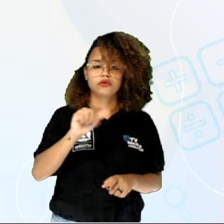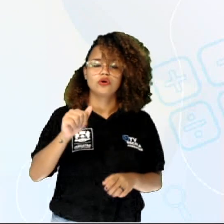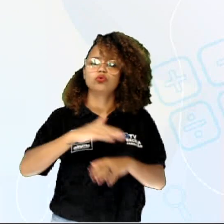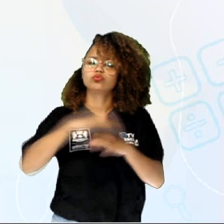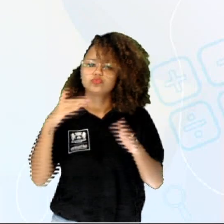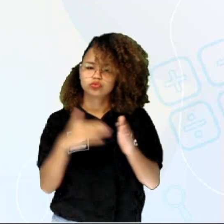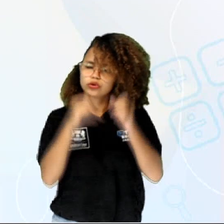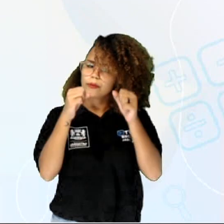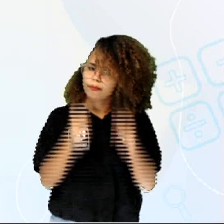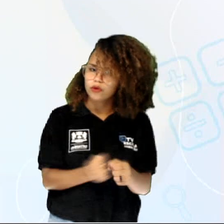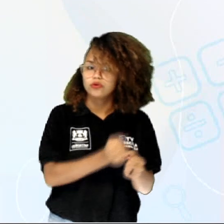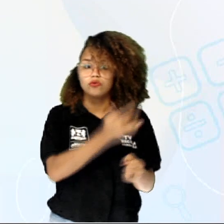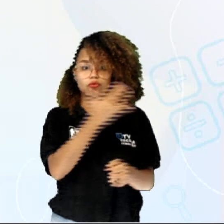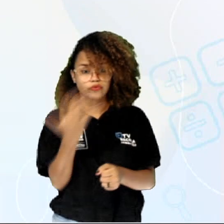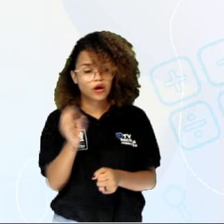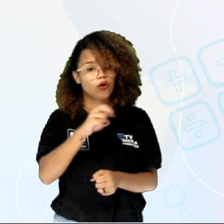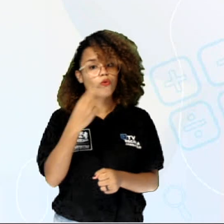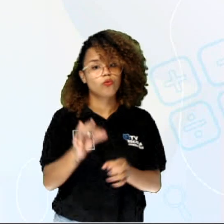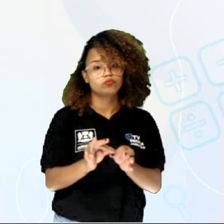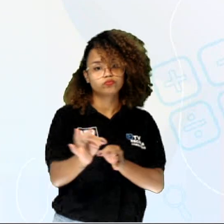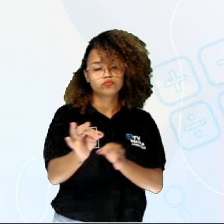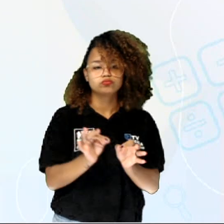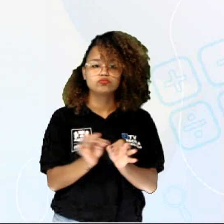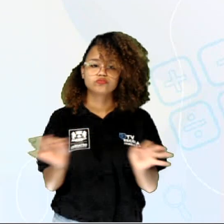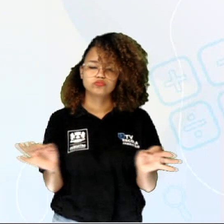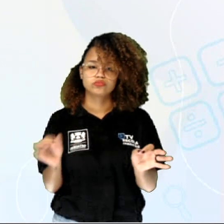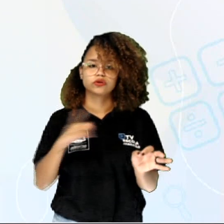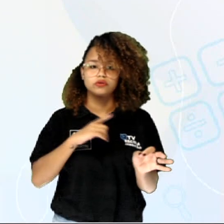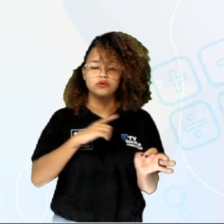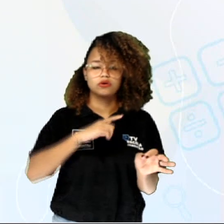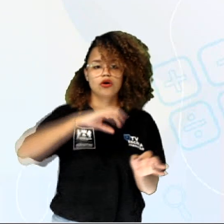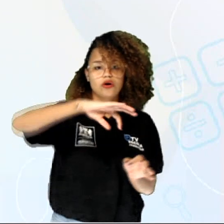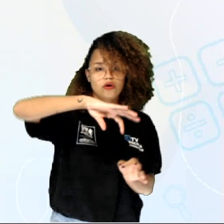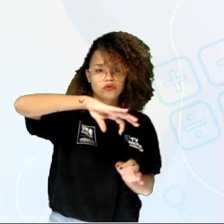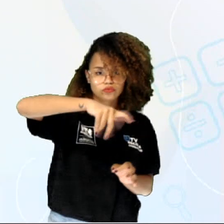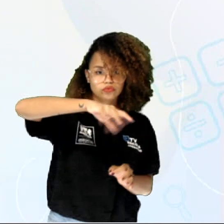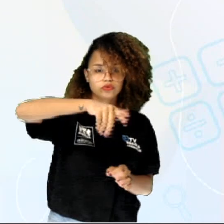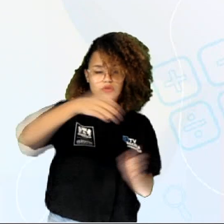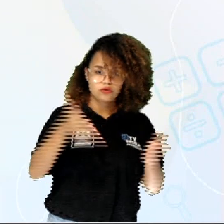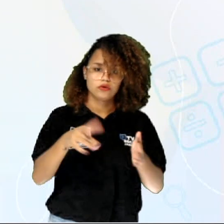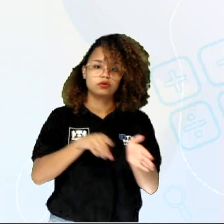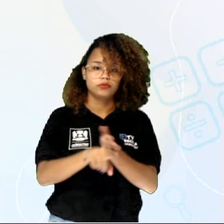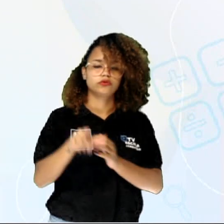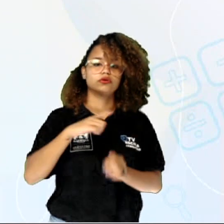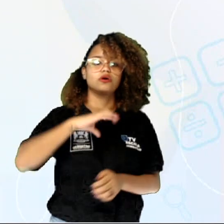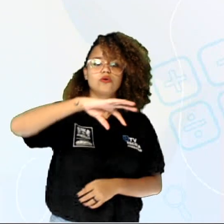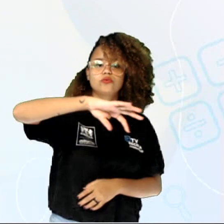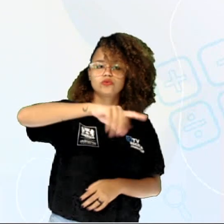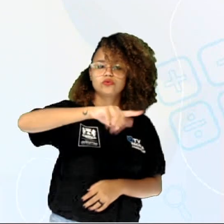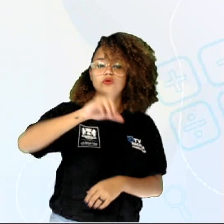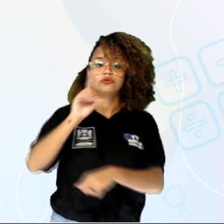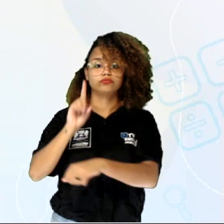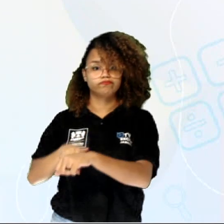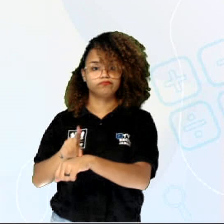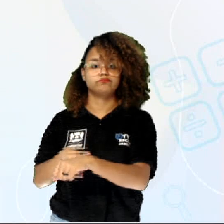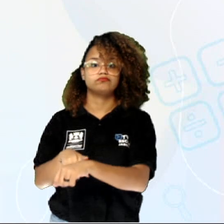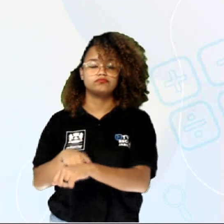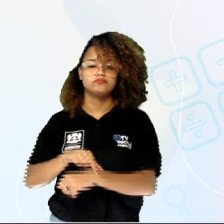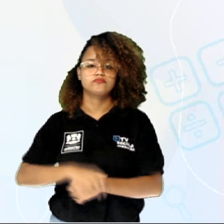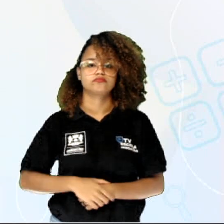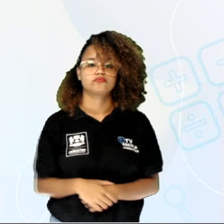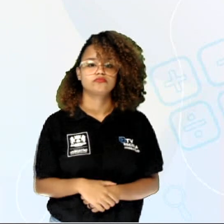de 2.000 pessoas. Resposta letra D. Vamos para frente que tem muita coisa para fazer hoje ainda, tá? Então acompanha comigo